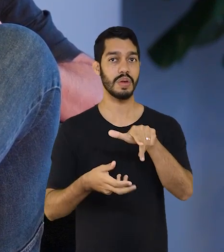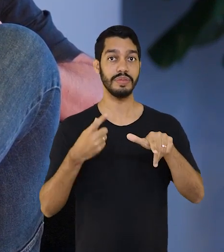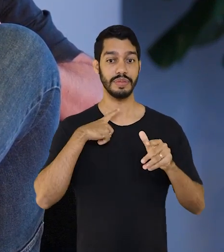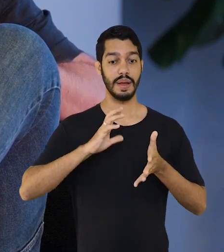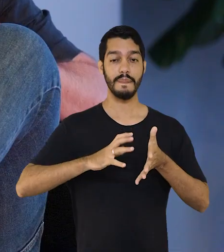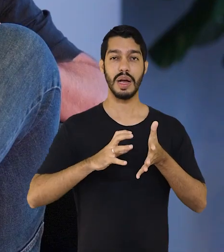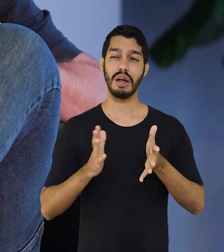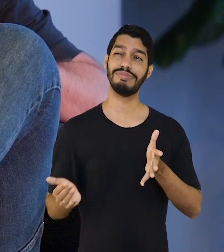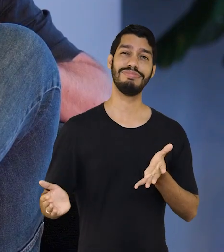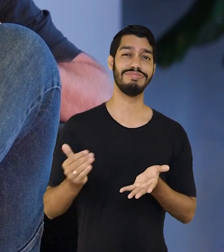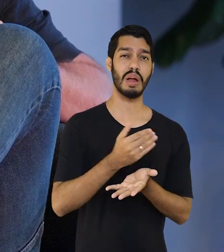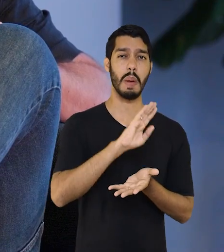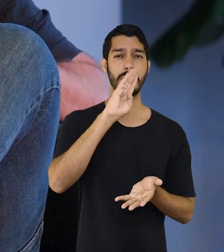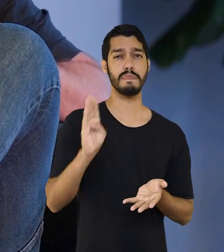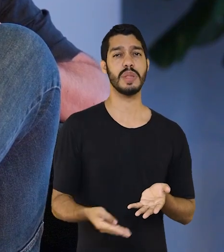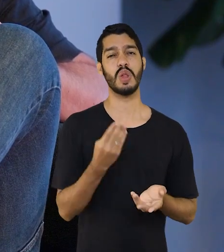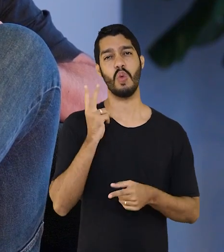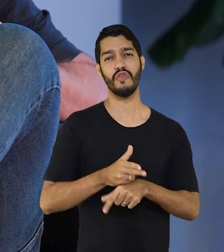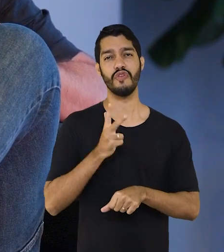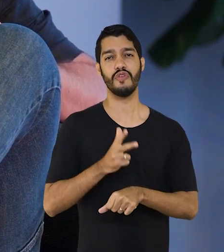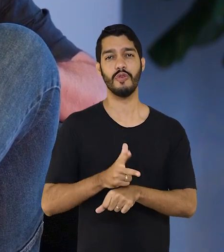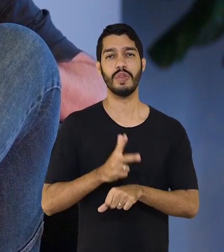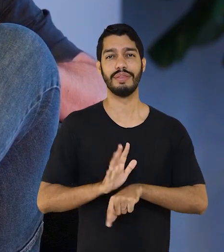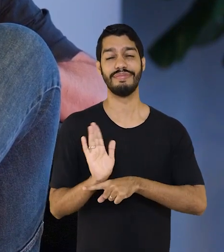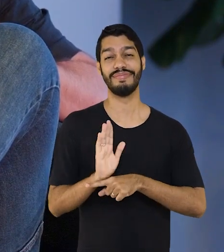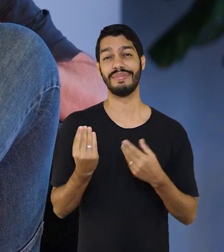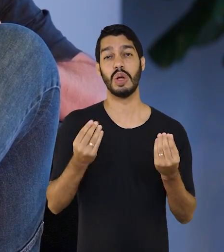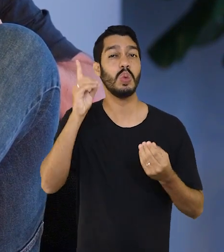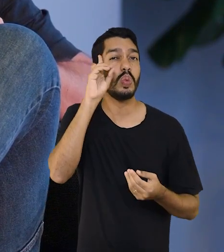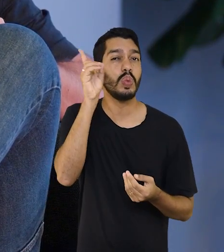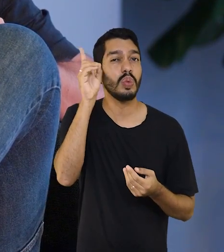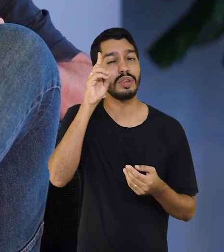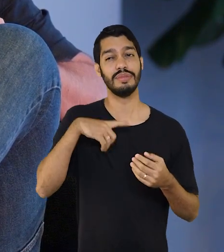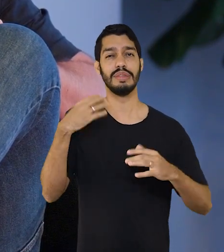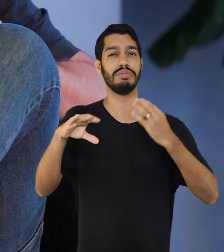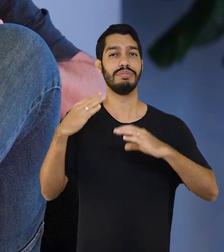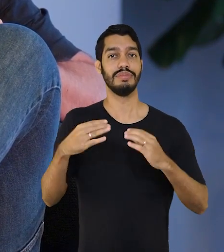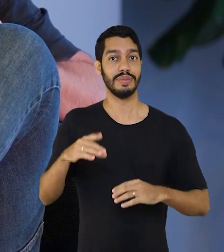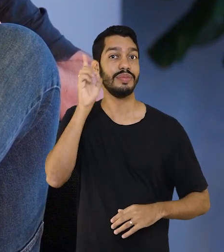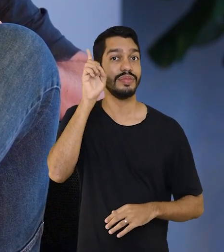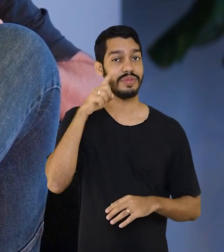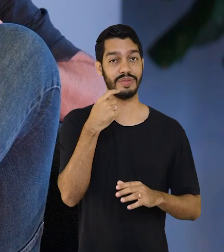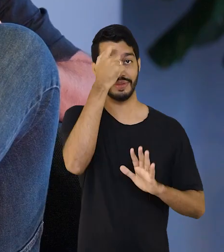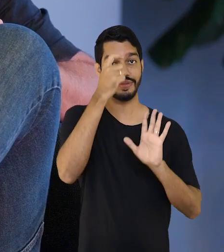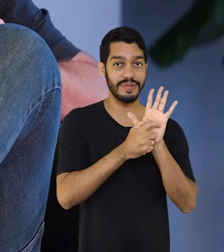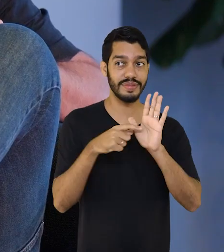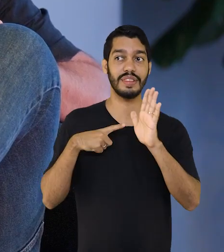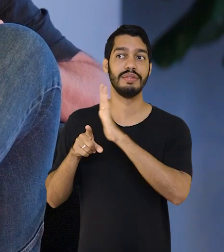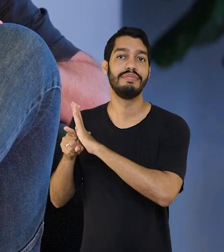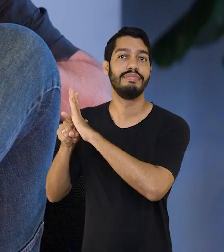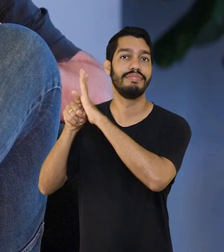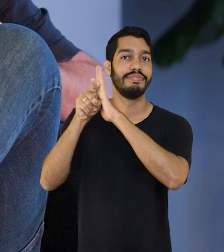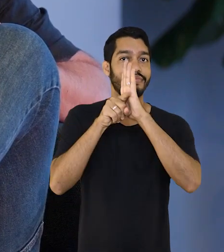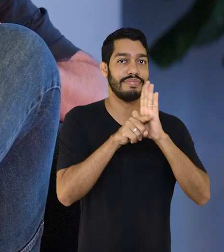gente agrega esses dados, pensa que são bilhões de vídeos, é muito vídeo, que todo dia a nossa inteligência artificial